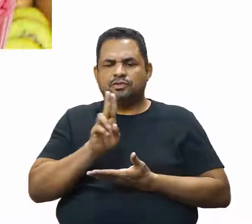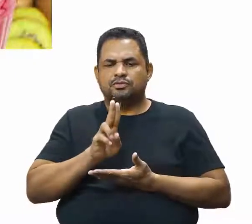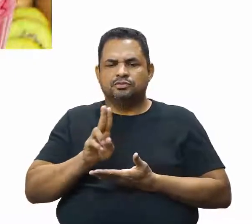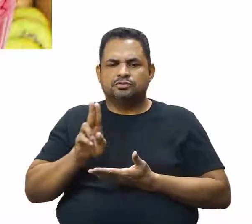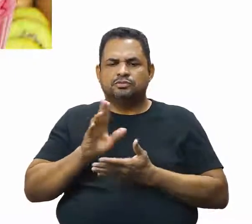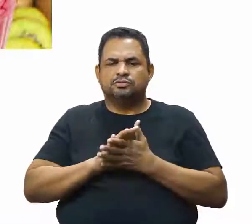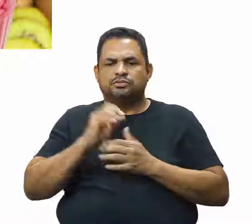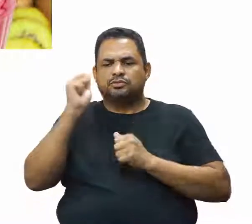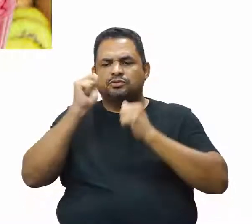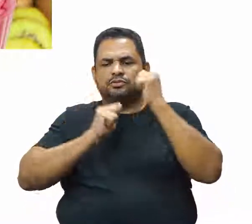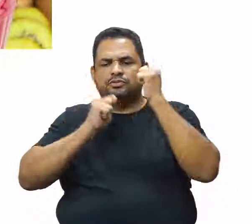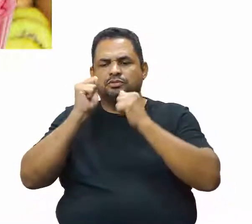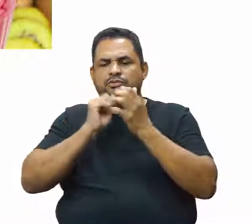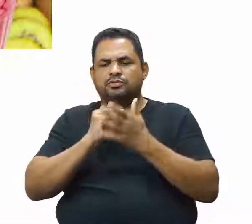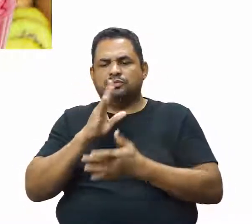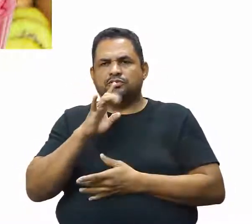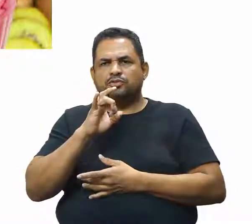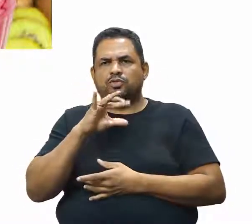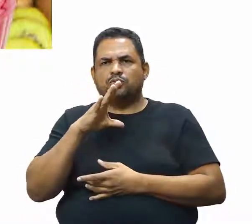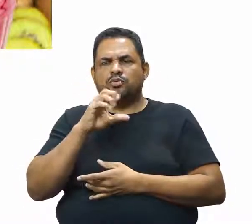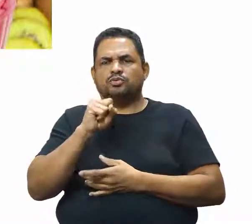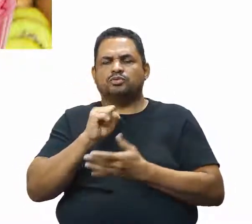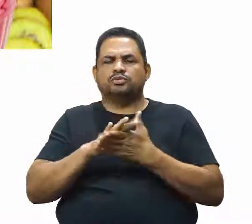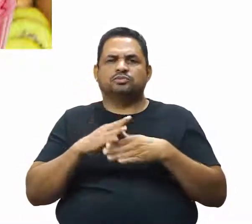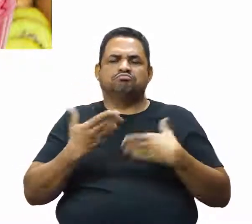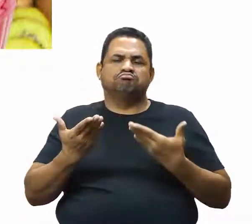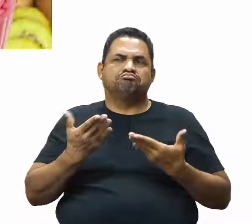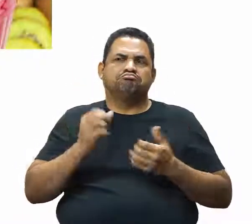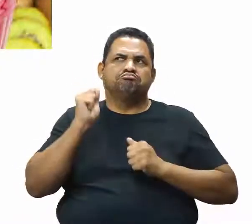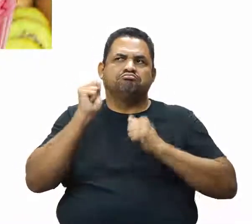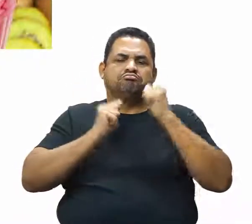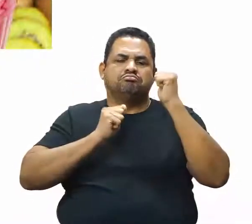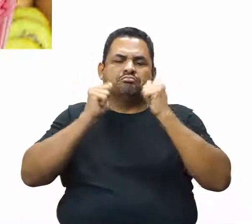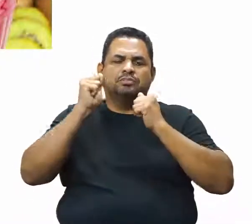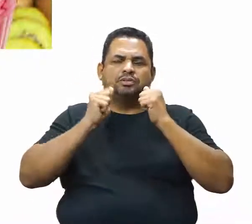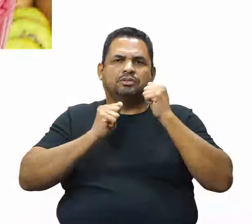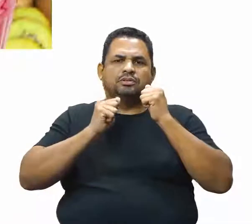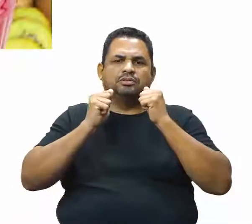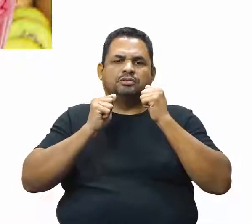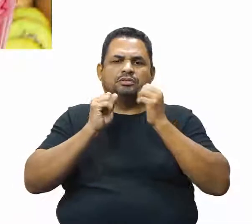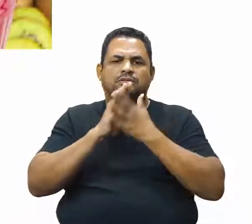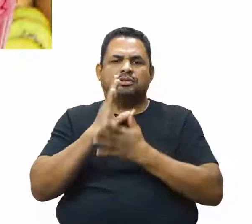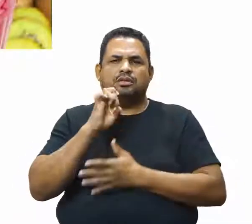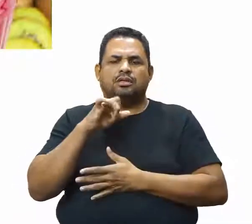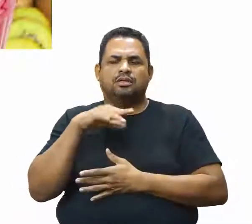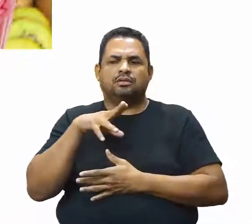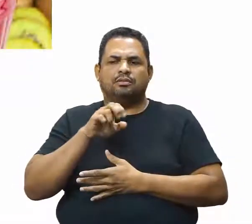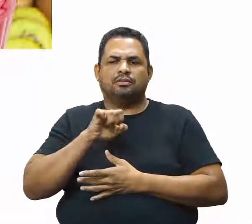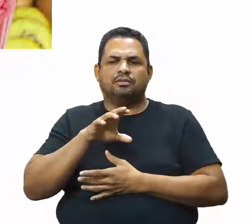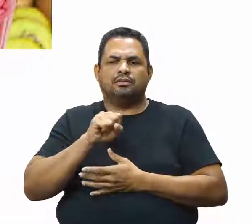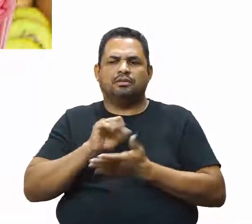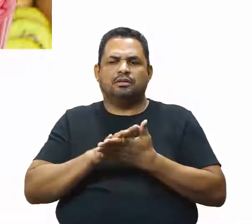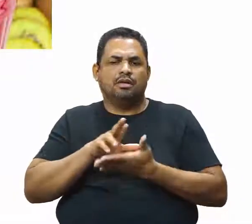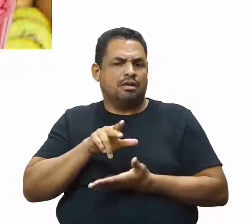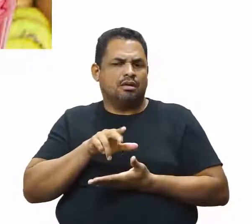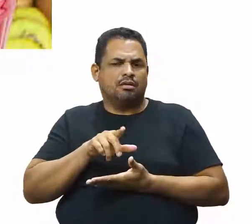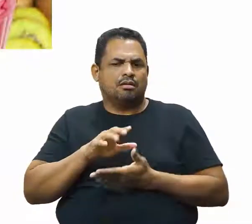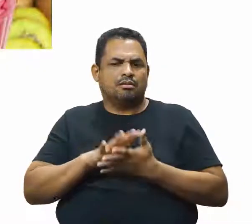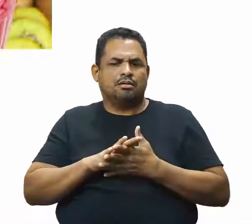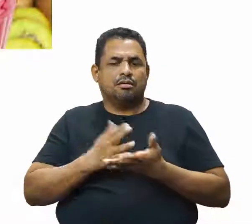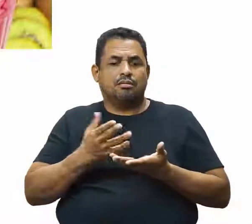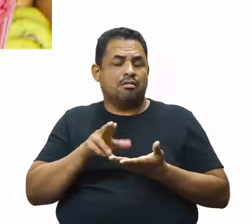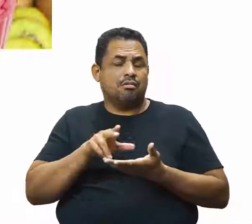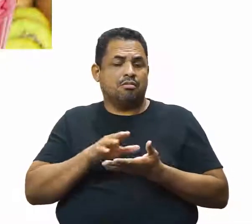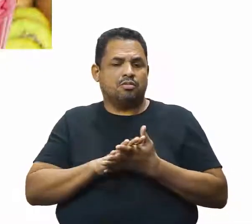a indústria de sucos, abacaxi que é voltado para a indústria de cremes, é igual